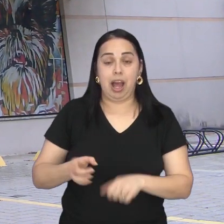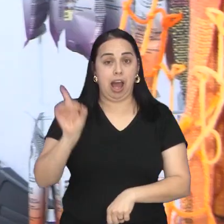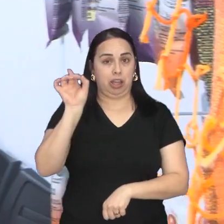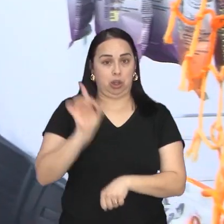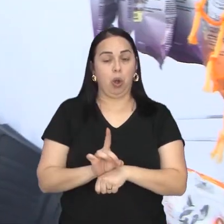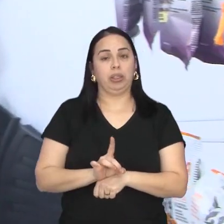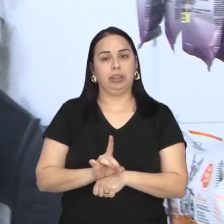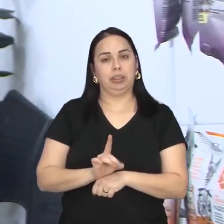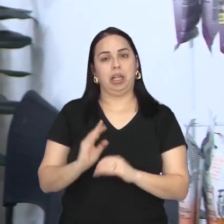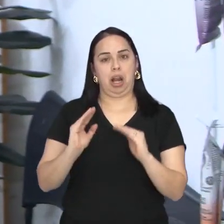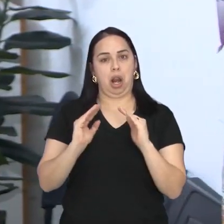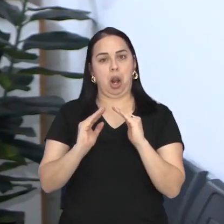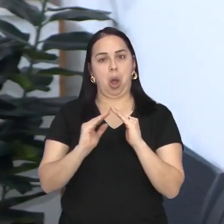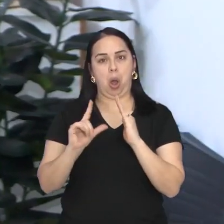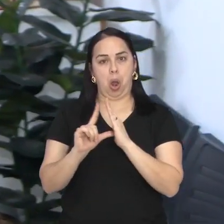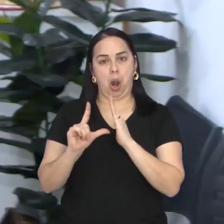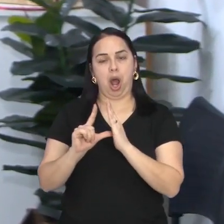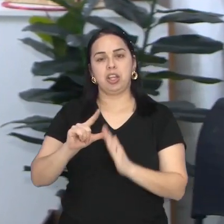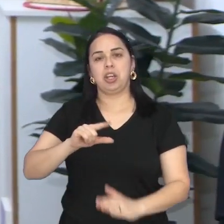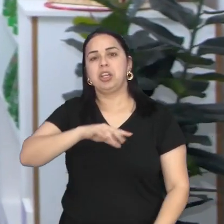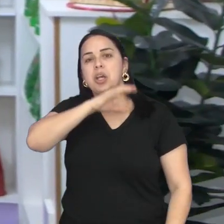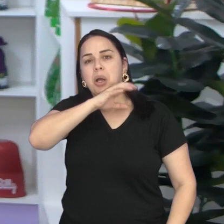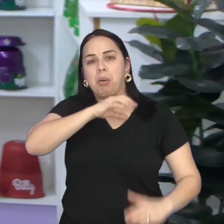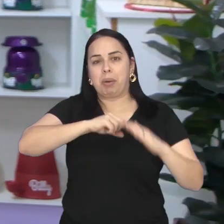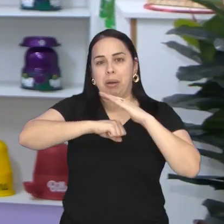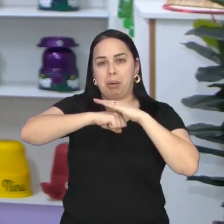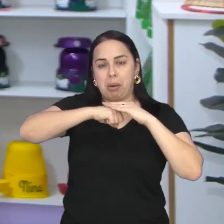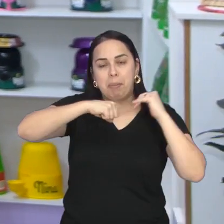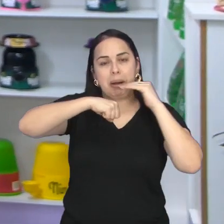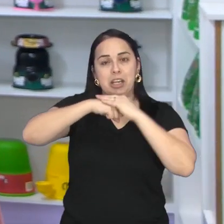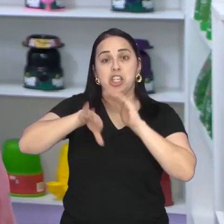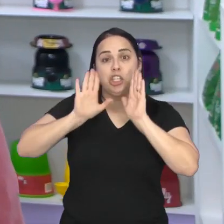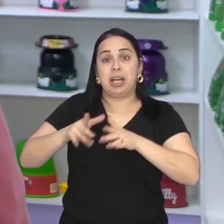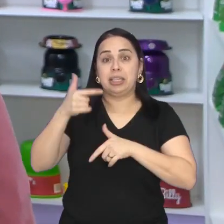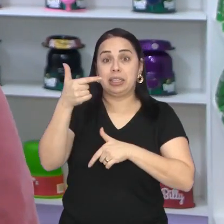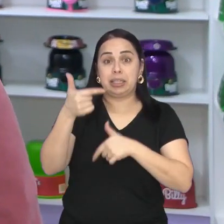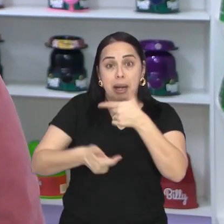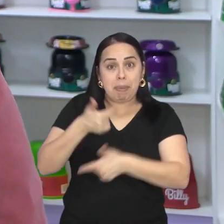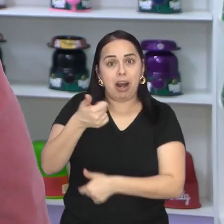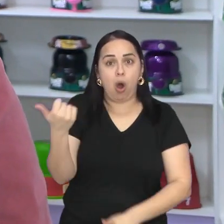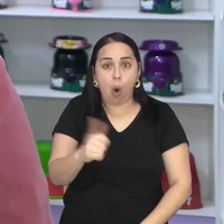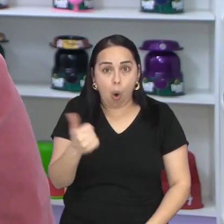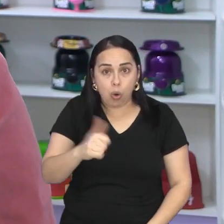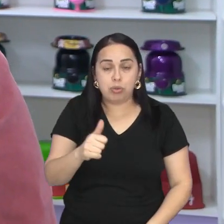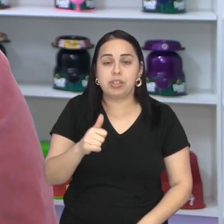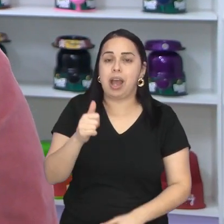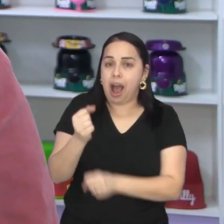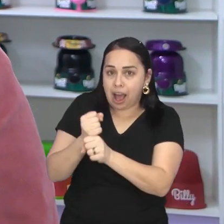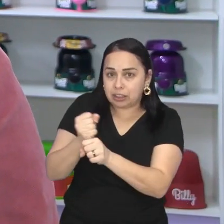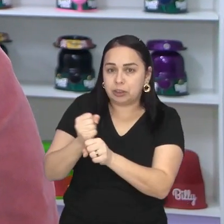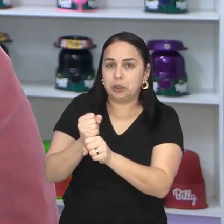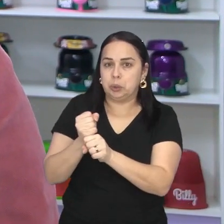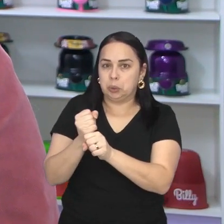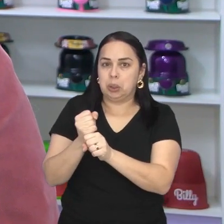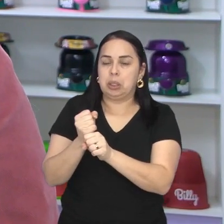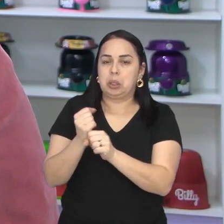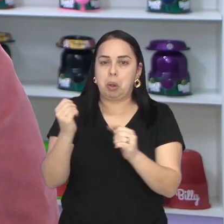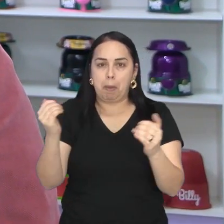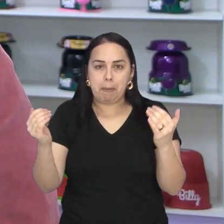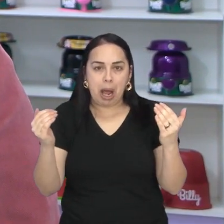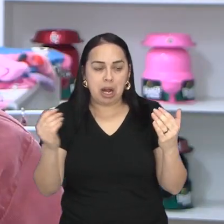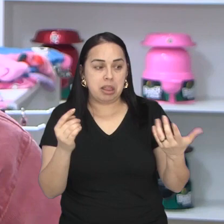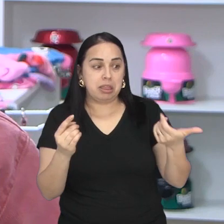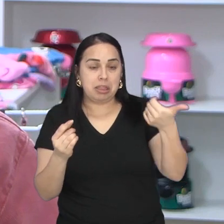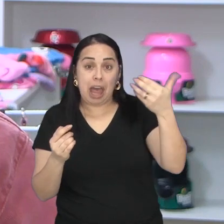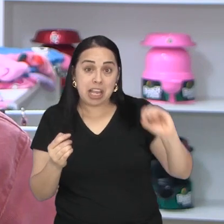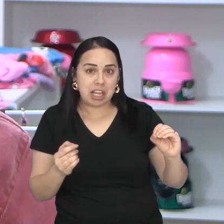Pet a proprietária desse Pet Shop que está há 11 anos no mercado conta quem mais de uma década o mercado evoluiu